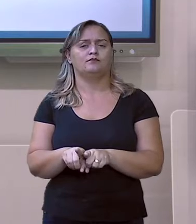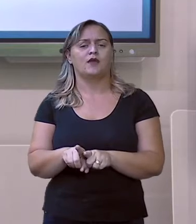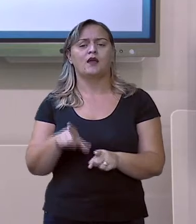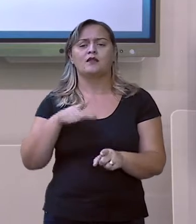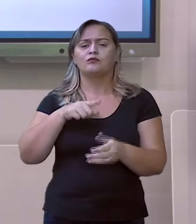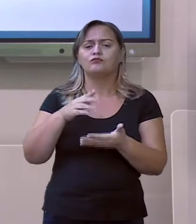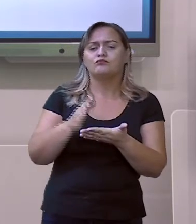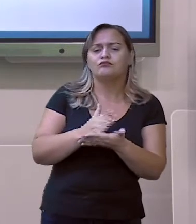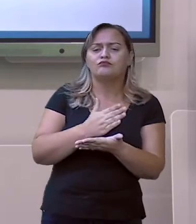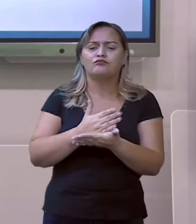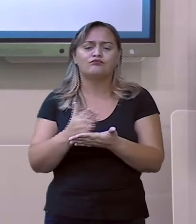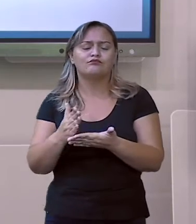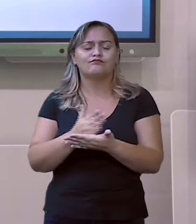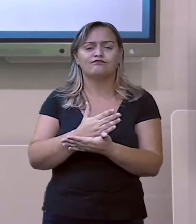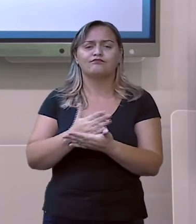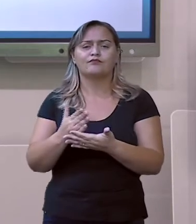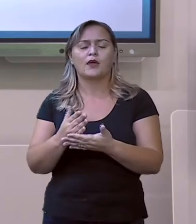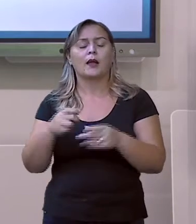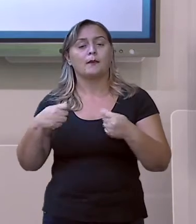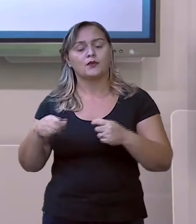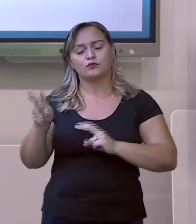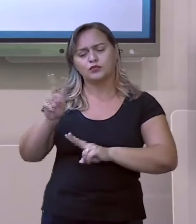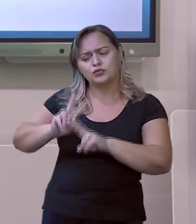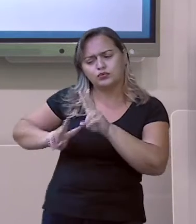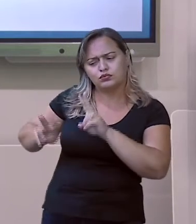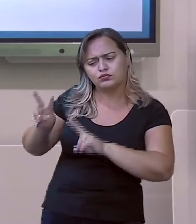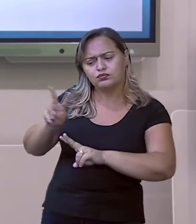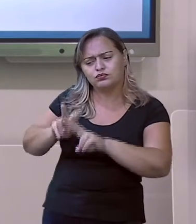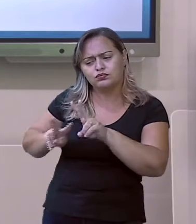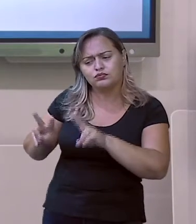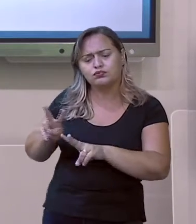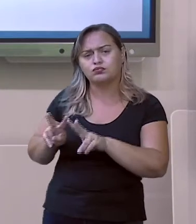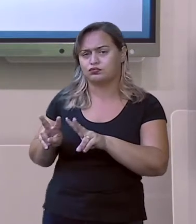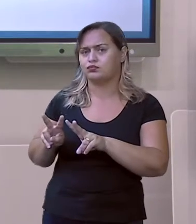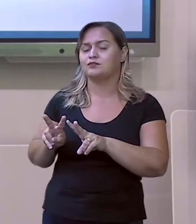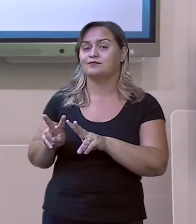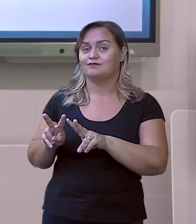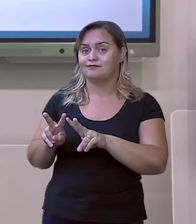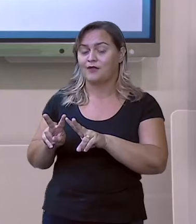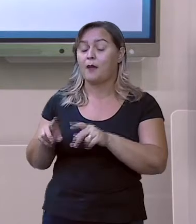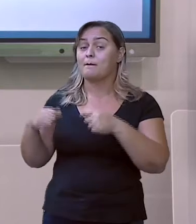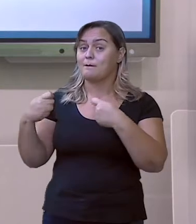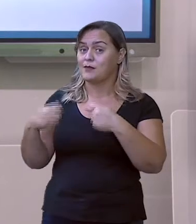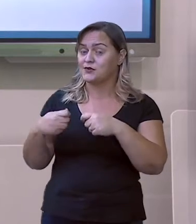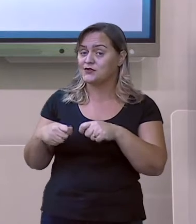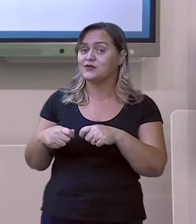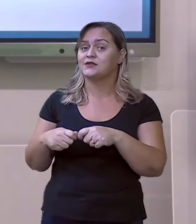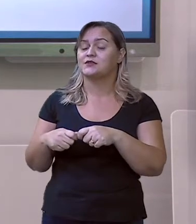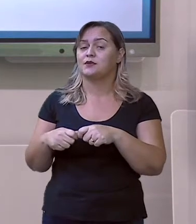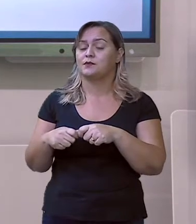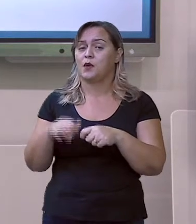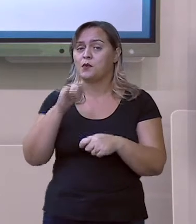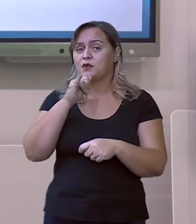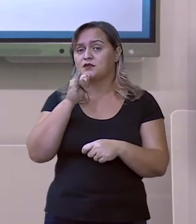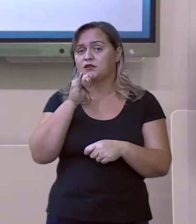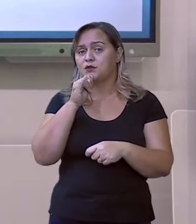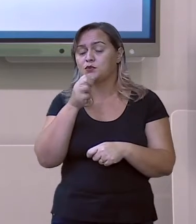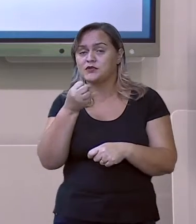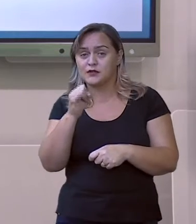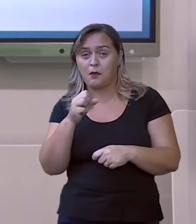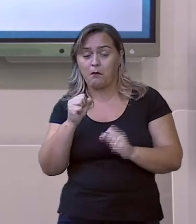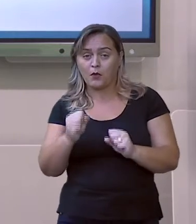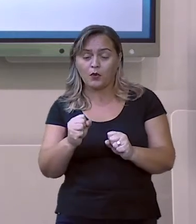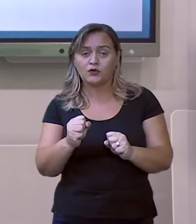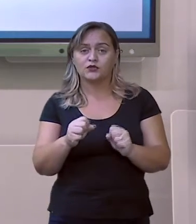ser visto em avaliação, no acompanhamento profissional, então vai ser melhor elas frequentarem escolas especializadas, que